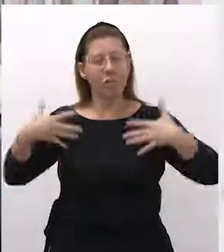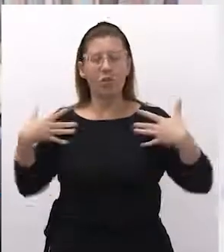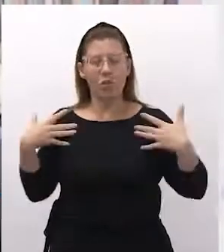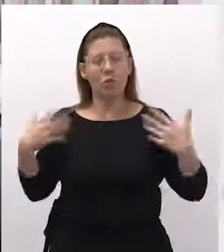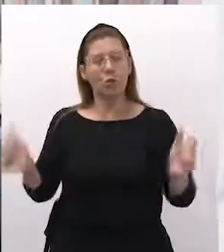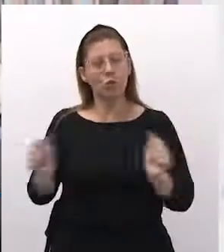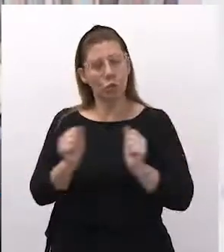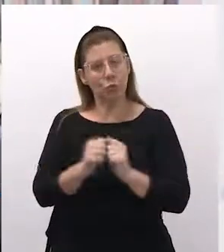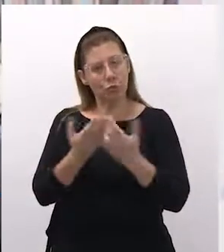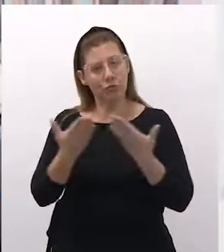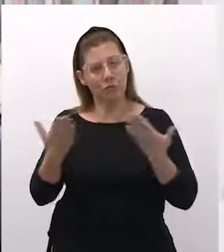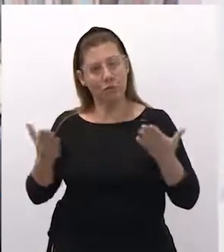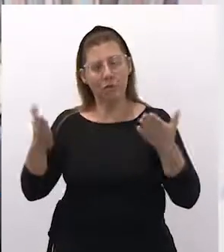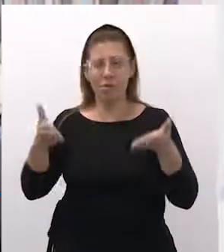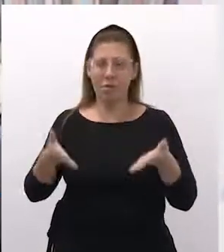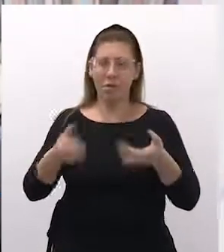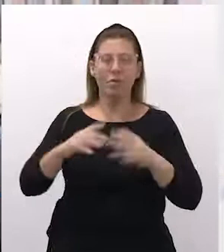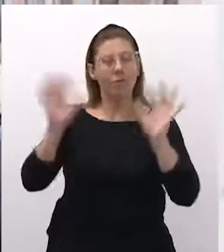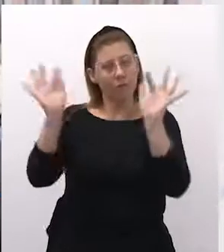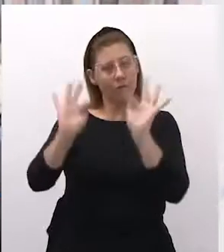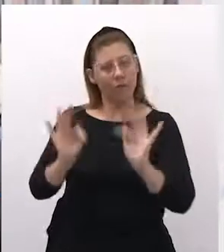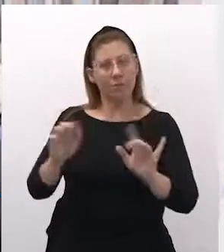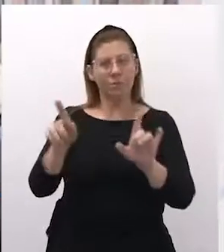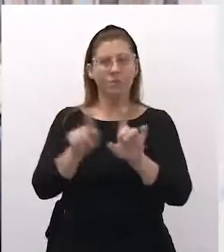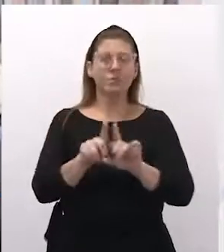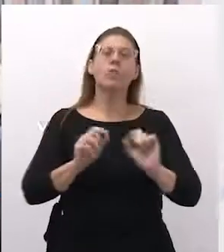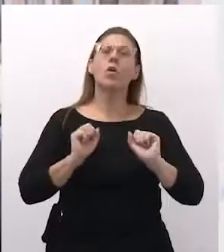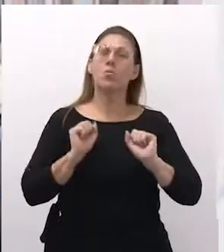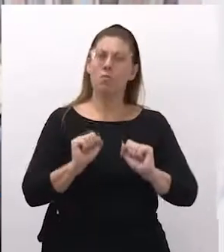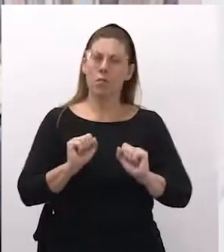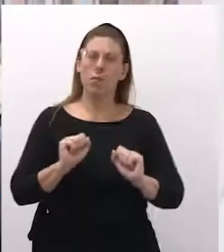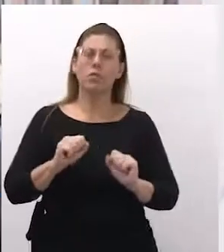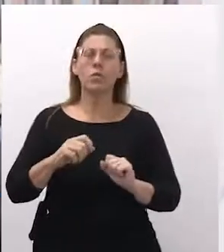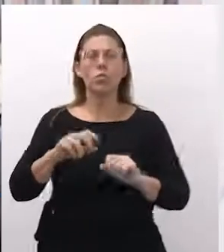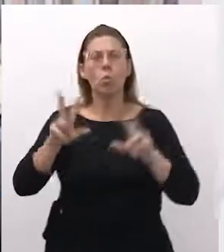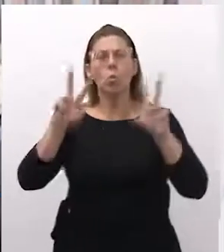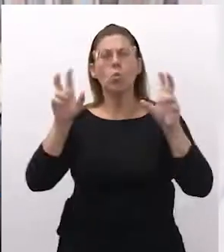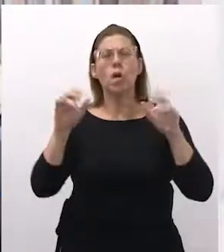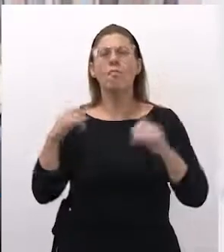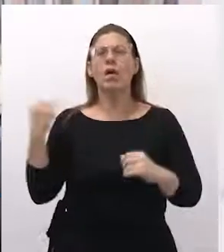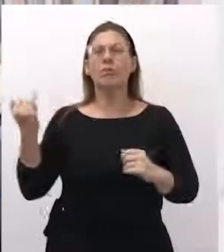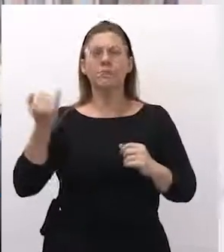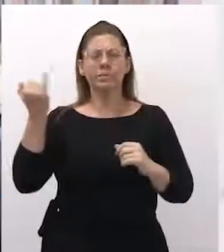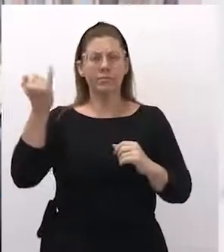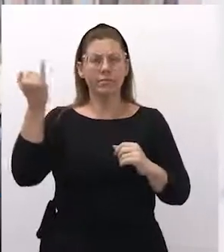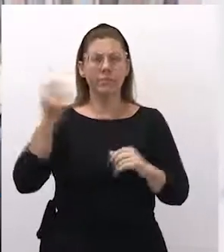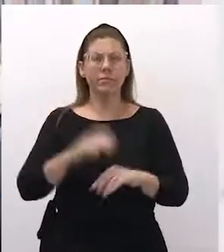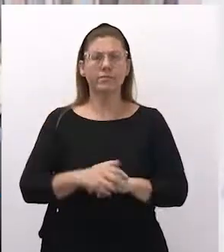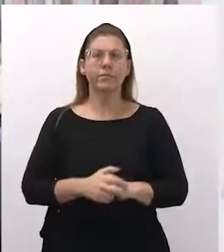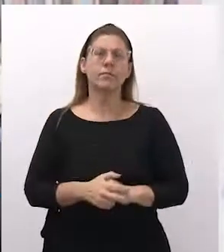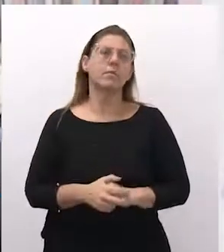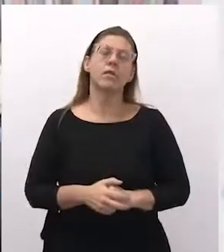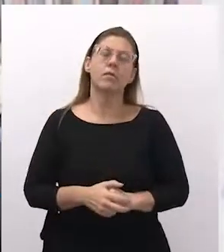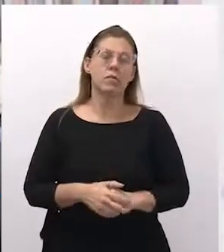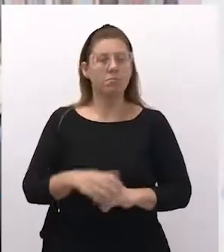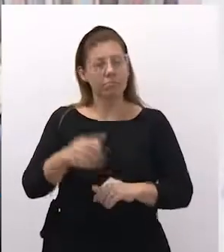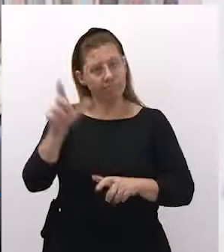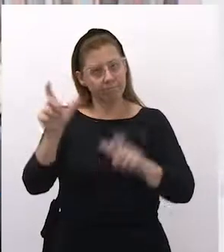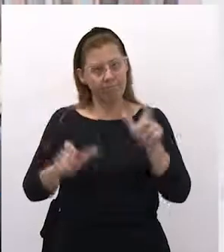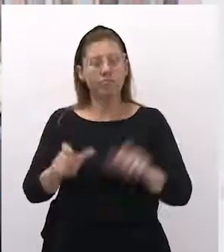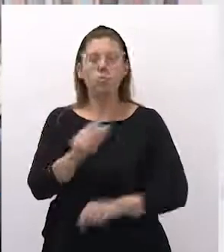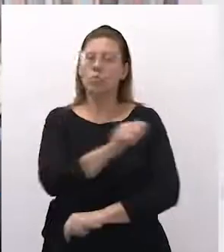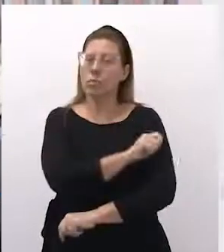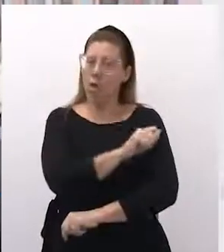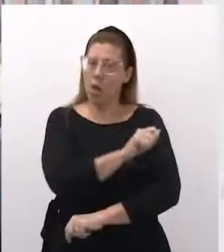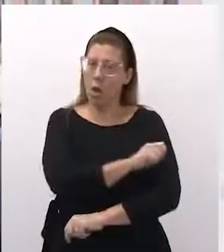hoje conosco aqui e bastante felizes também que possa falar de um tema tão importante, tão relevante para os nossos estudantes, né? E